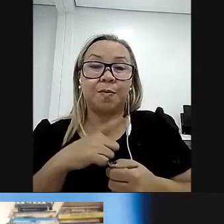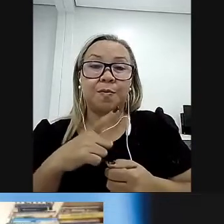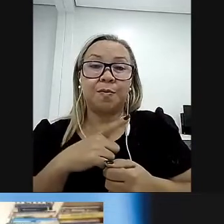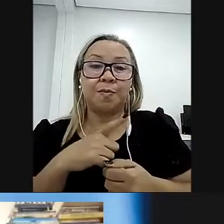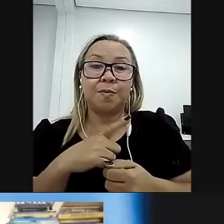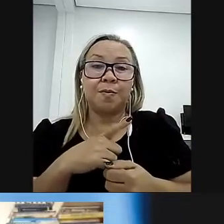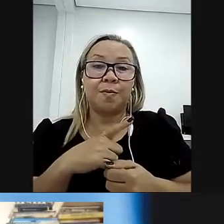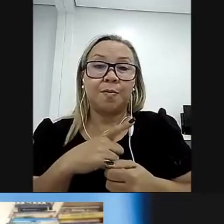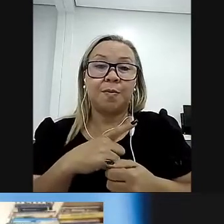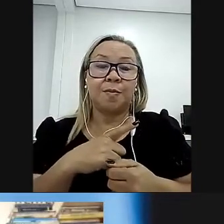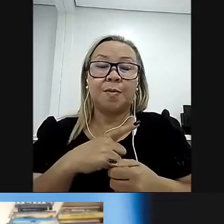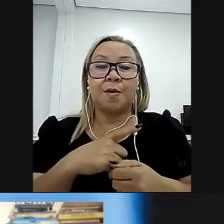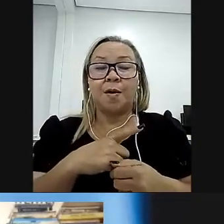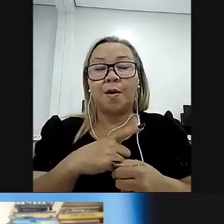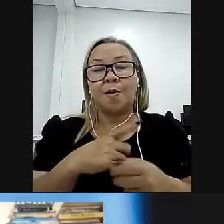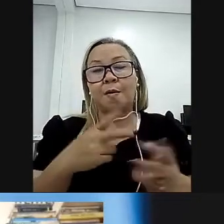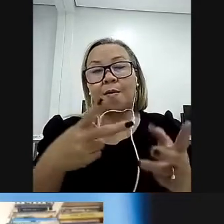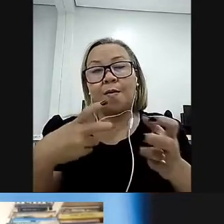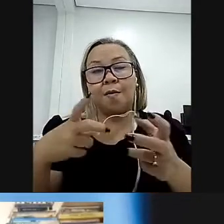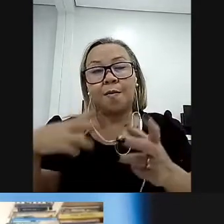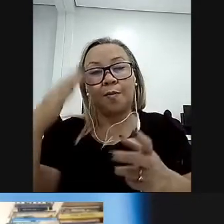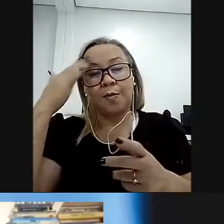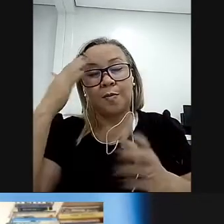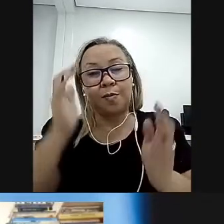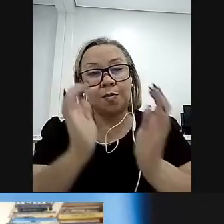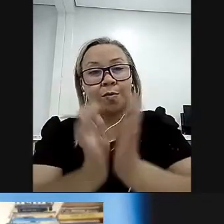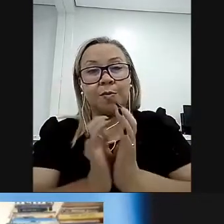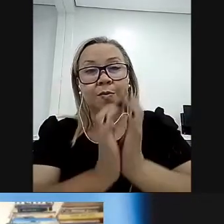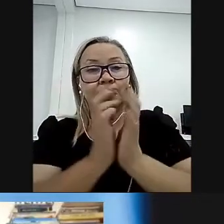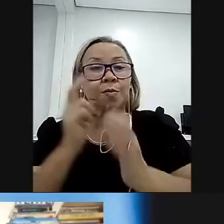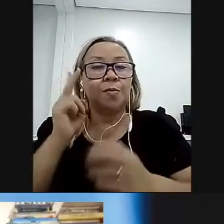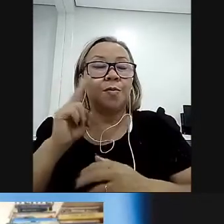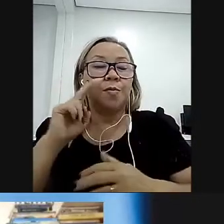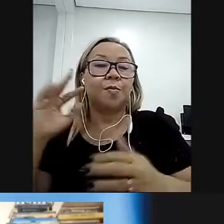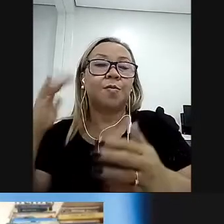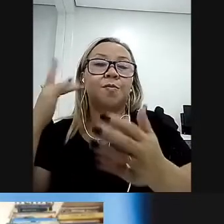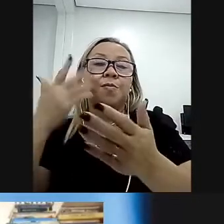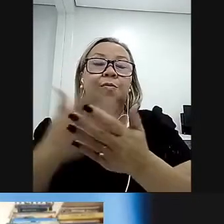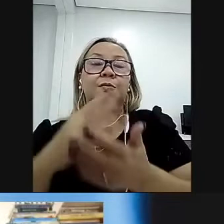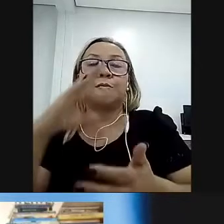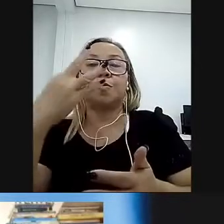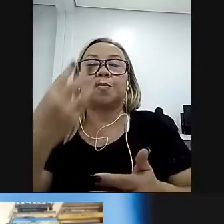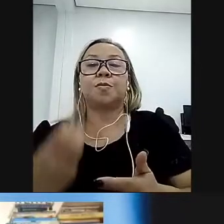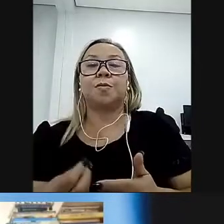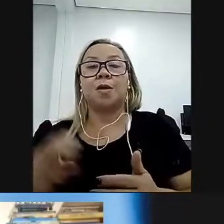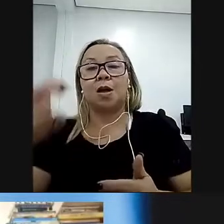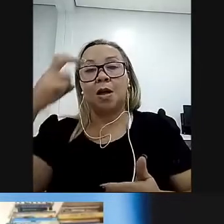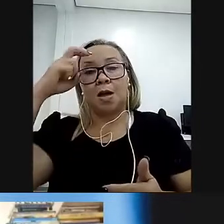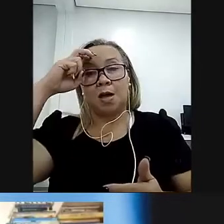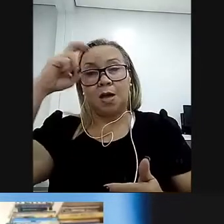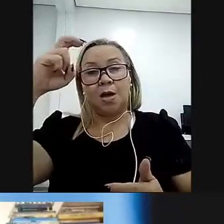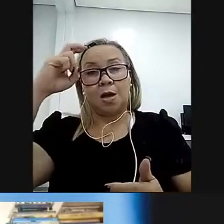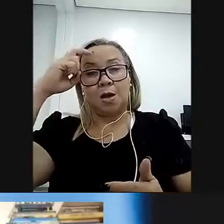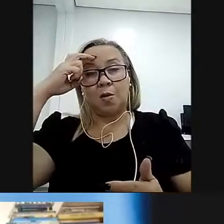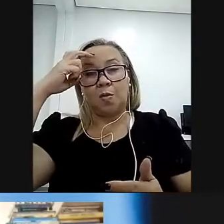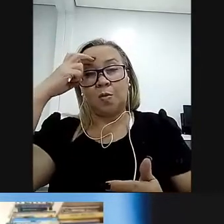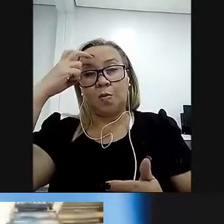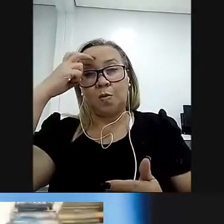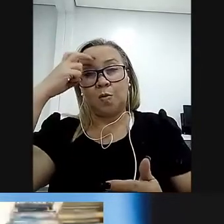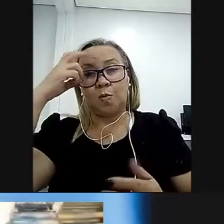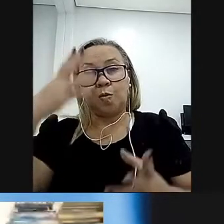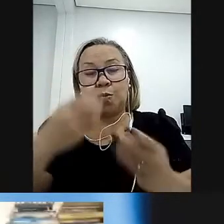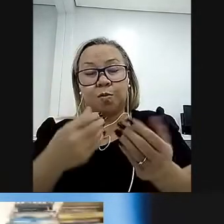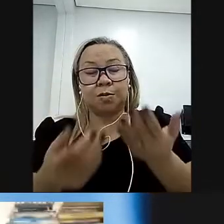uma noção de conjunto da história da arte, é um homem muito culto, ele tem essa leveza,